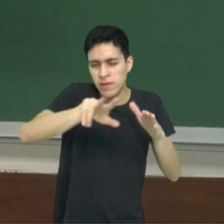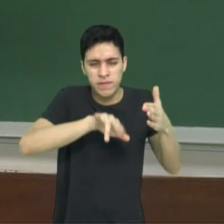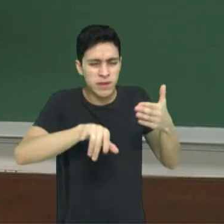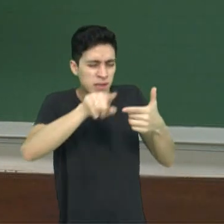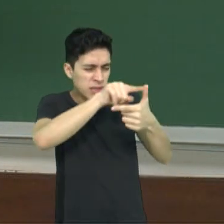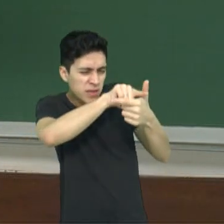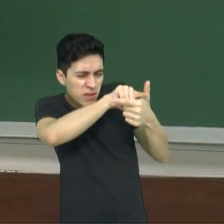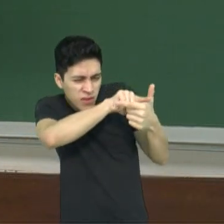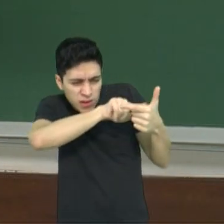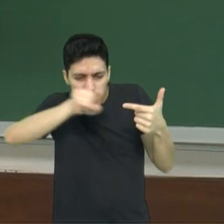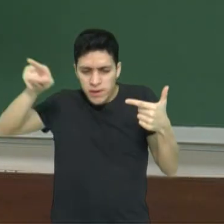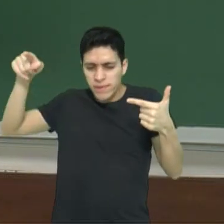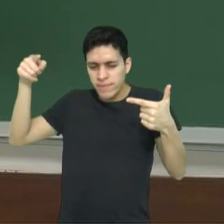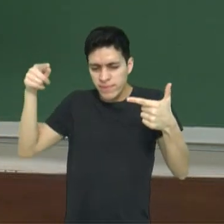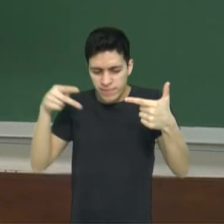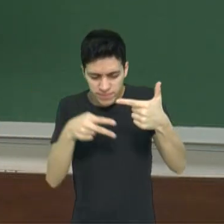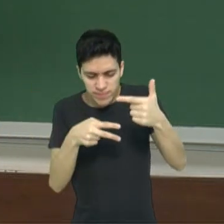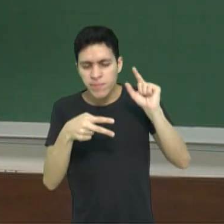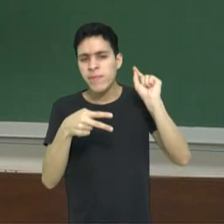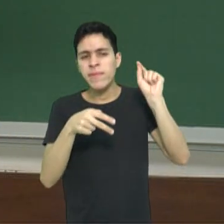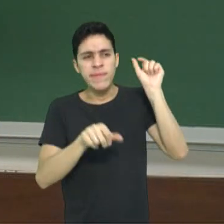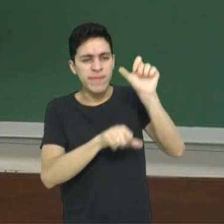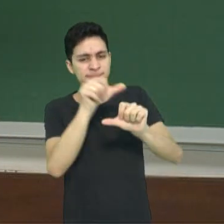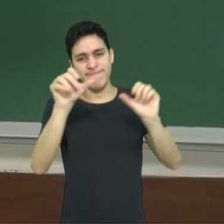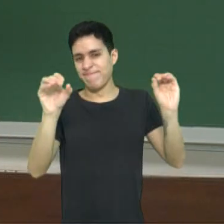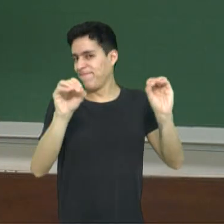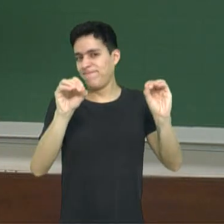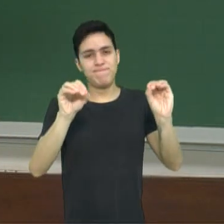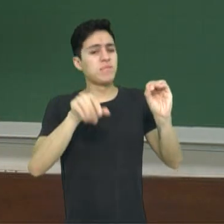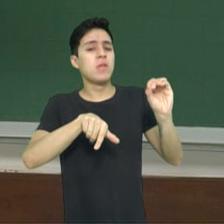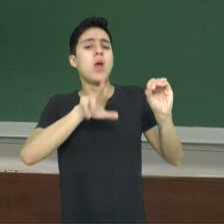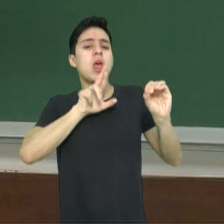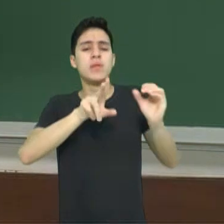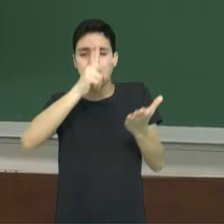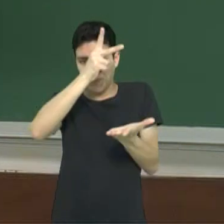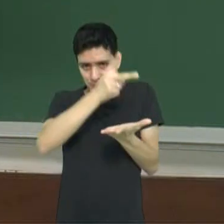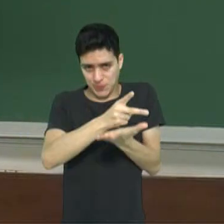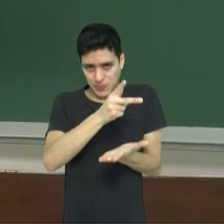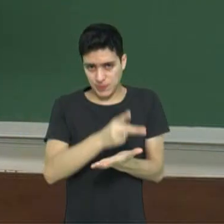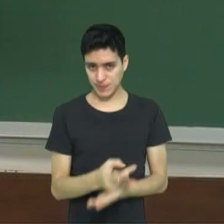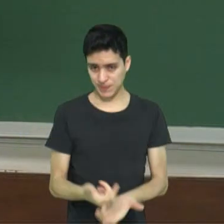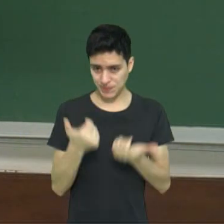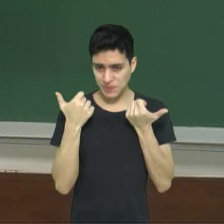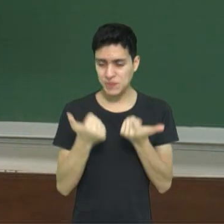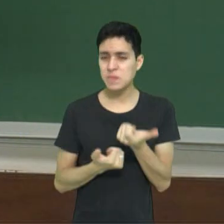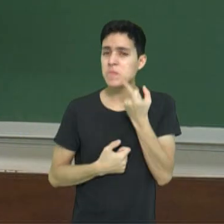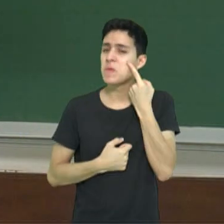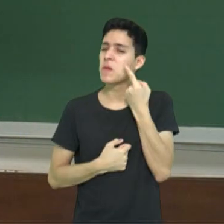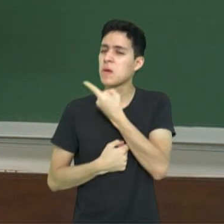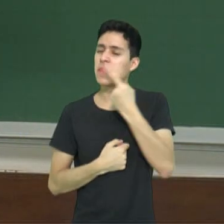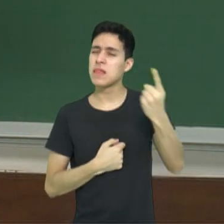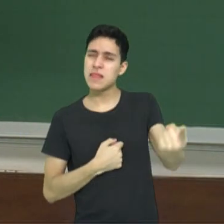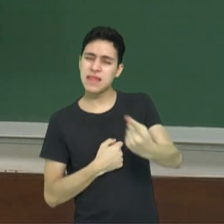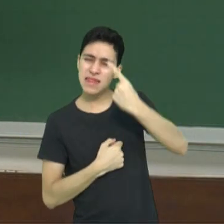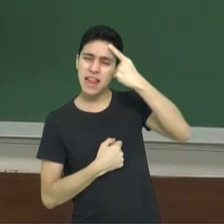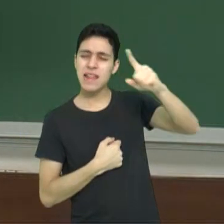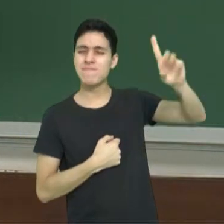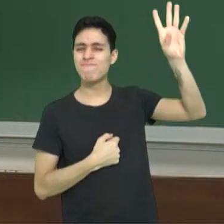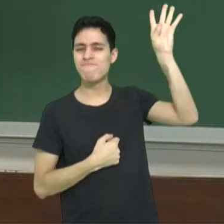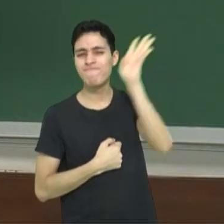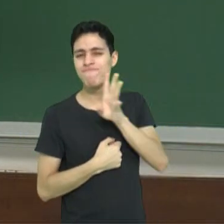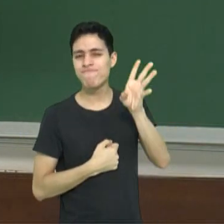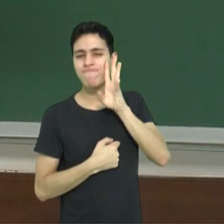equação inteira por um número, não vai alterar o resultado. Olha que ideia legal para você fugir